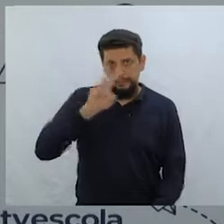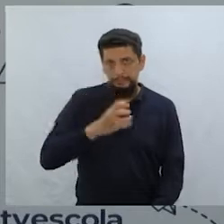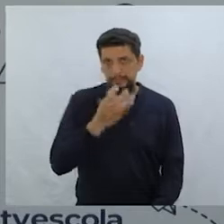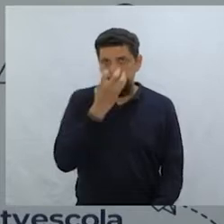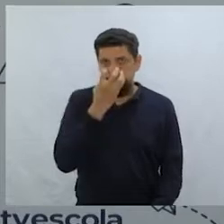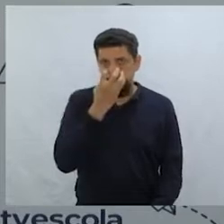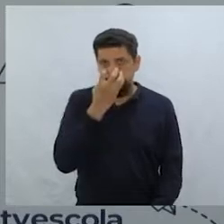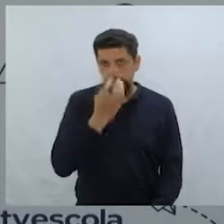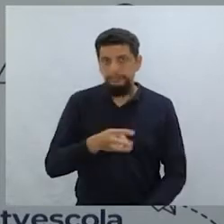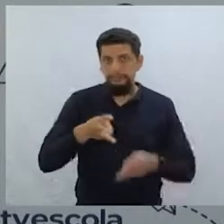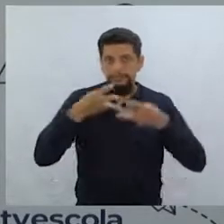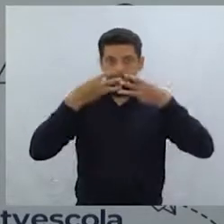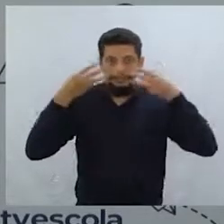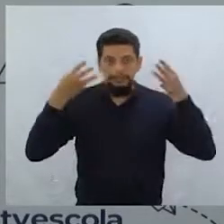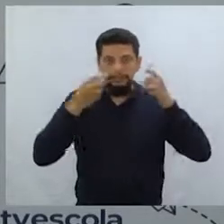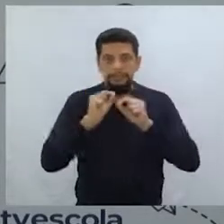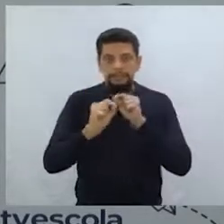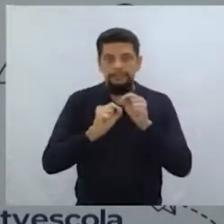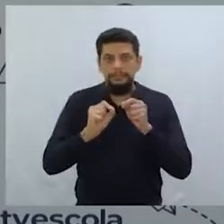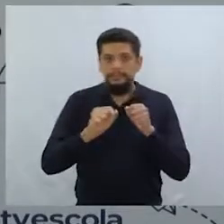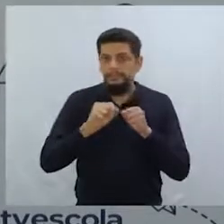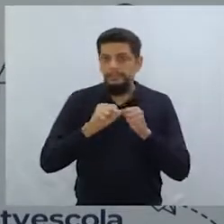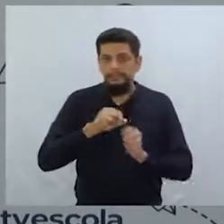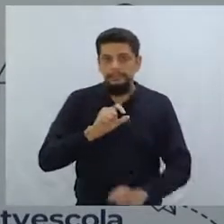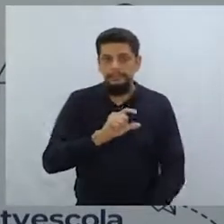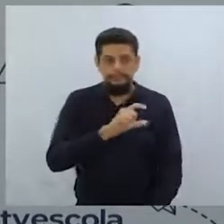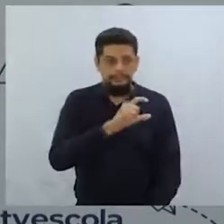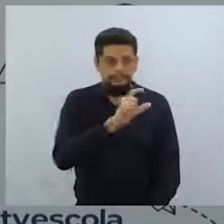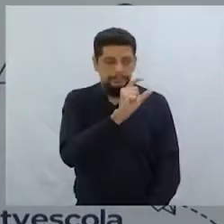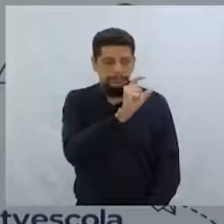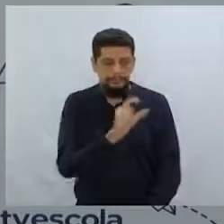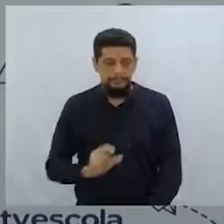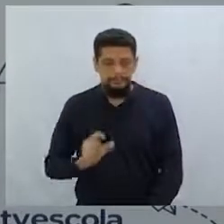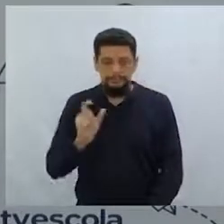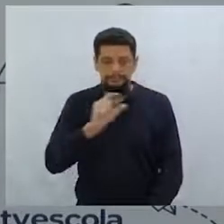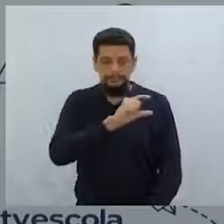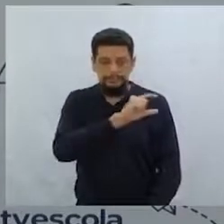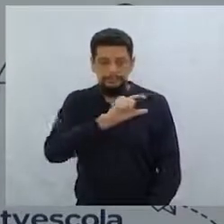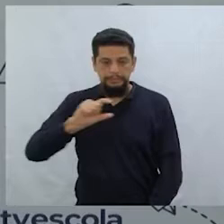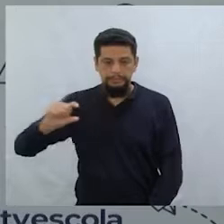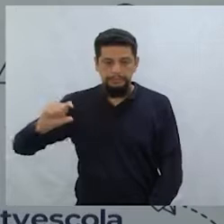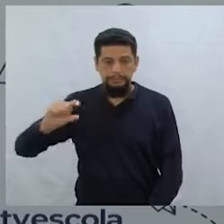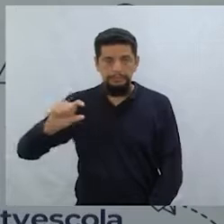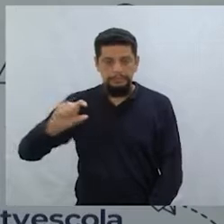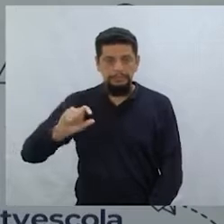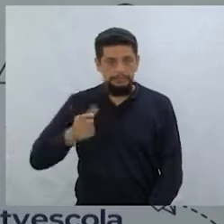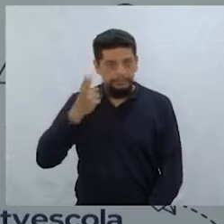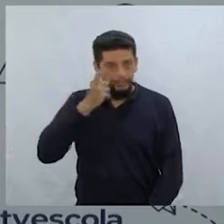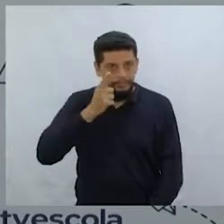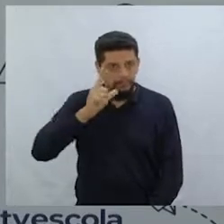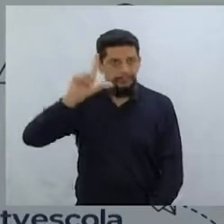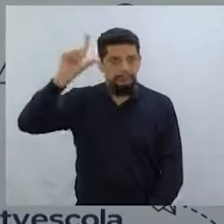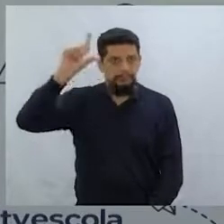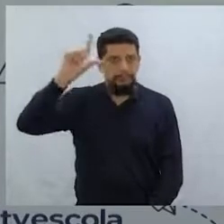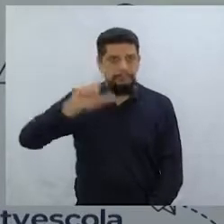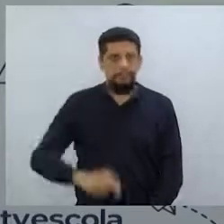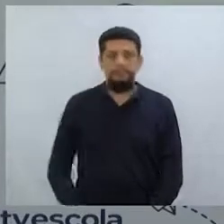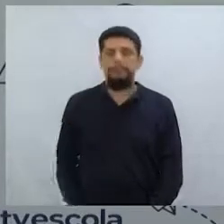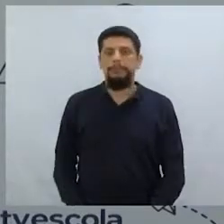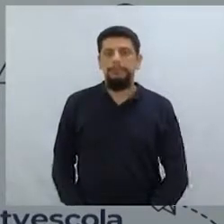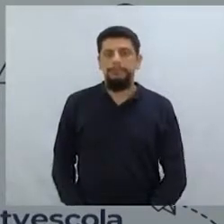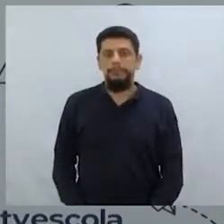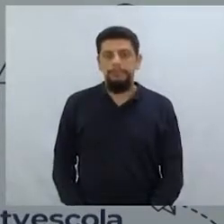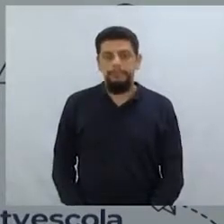lembrando que cachorro e gato, quem fizer por primeiro ou aqui na vertical, aqui, ou